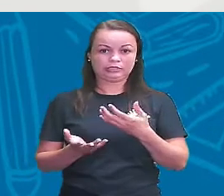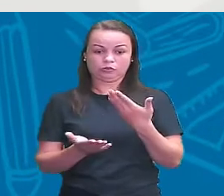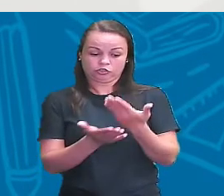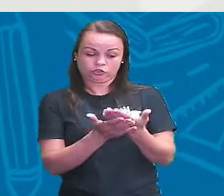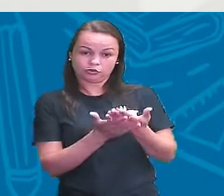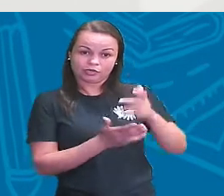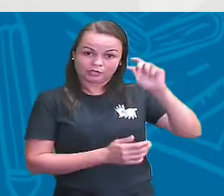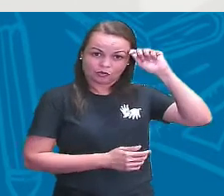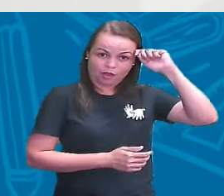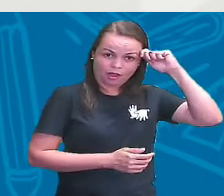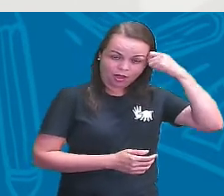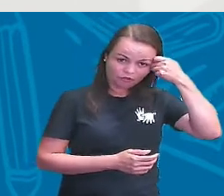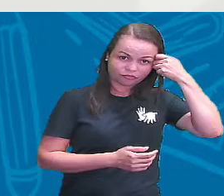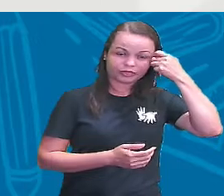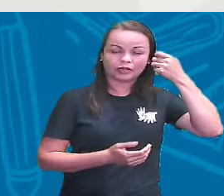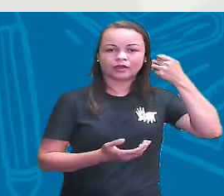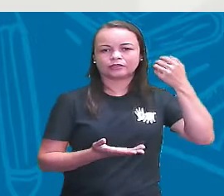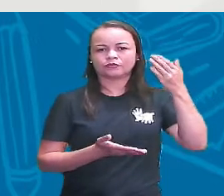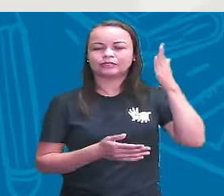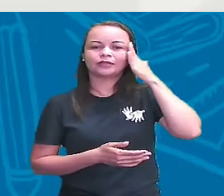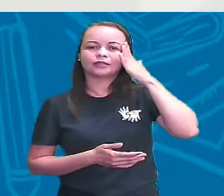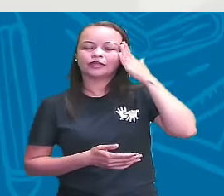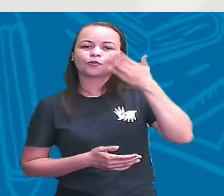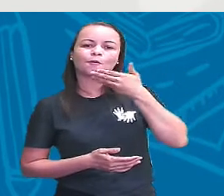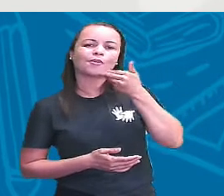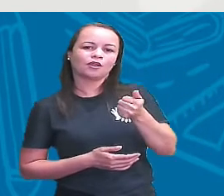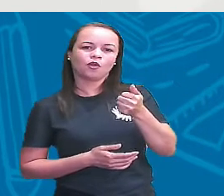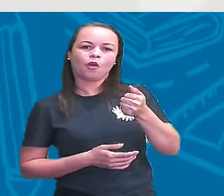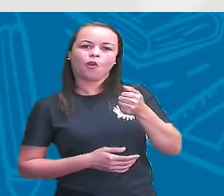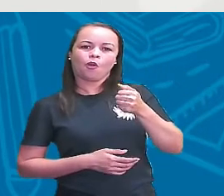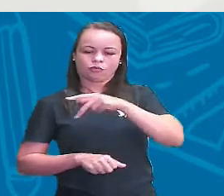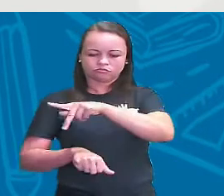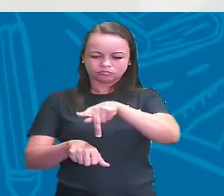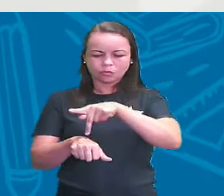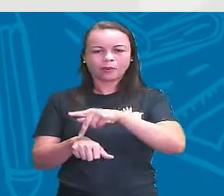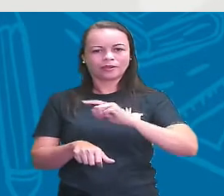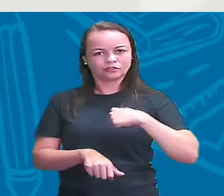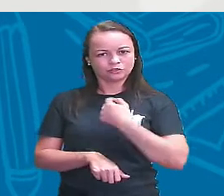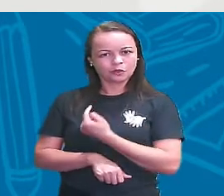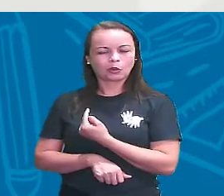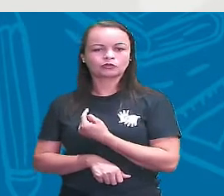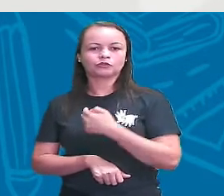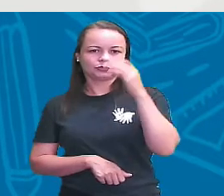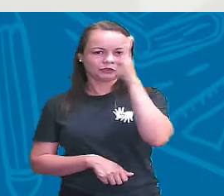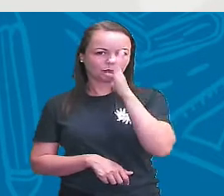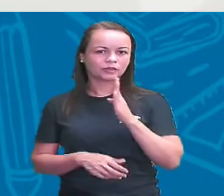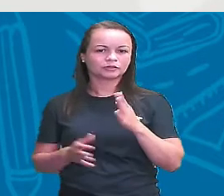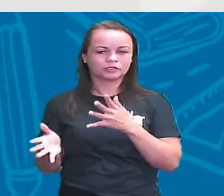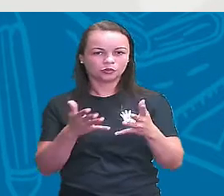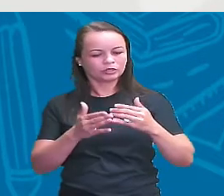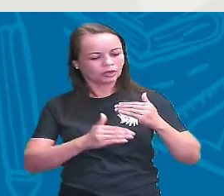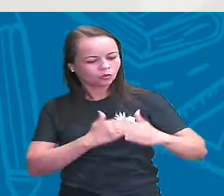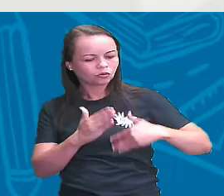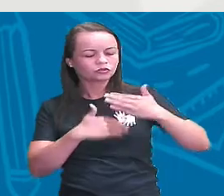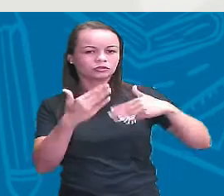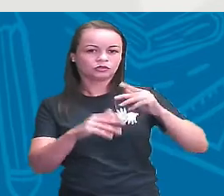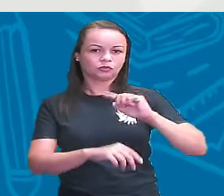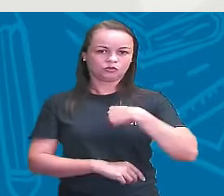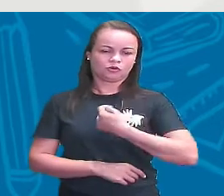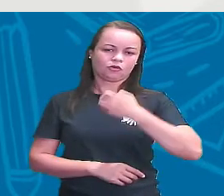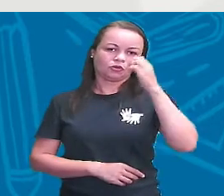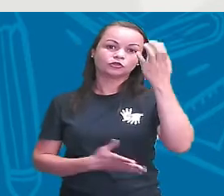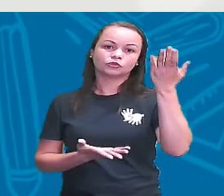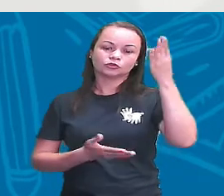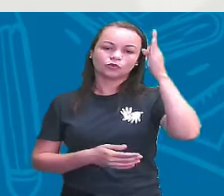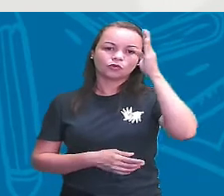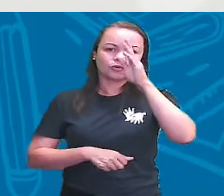está entendendo melhor o nosso país, porque esses povos, eles influenciaram diretamente na construção do nosso país, né?